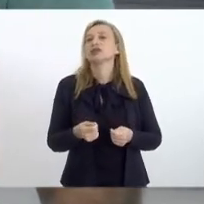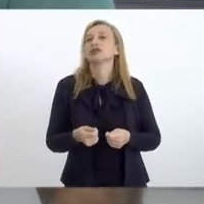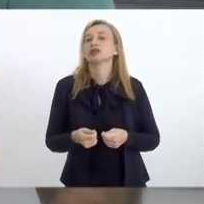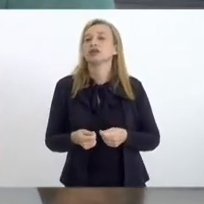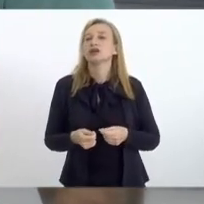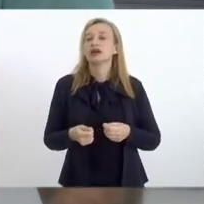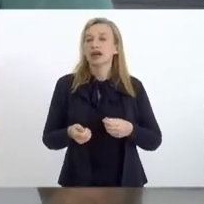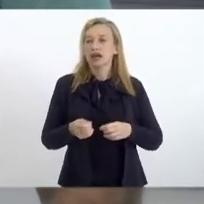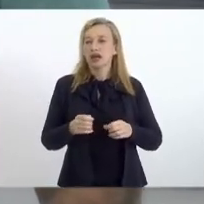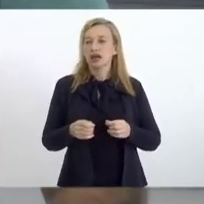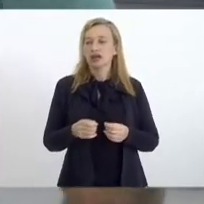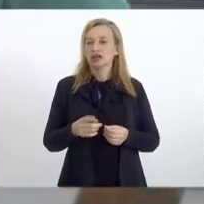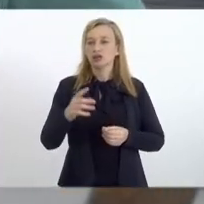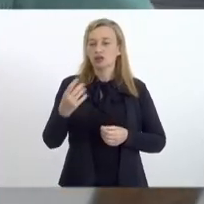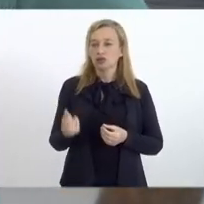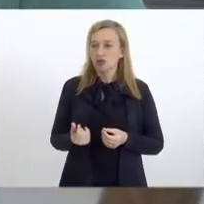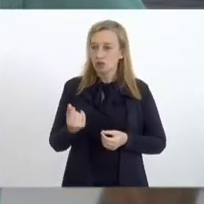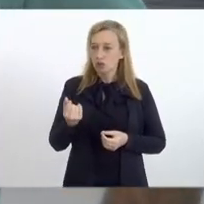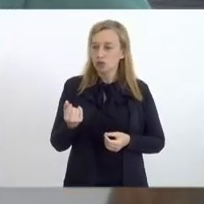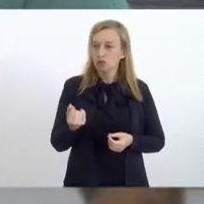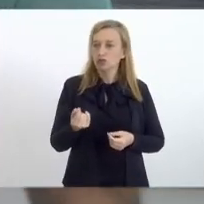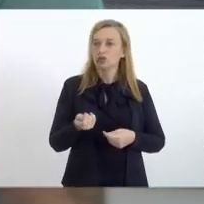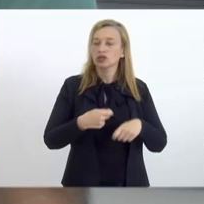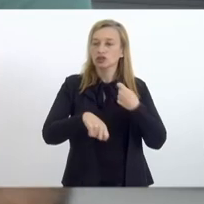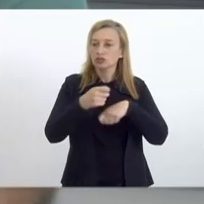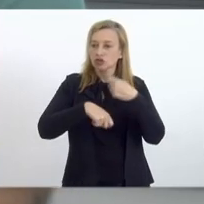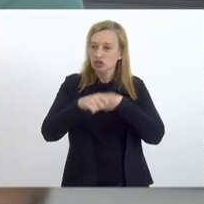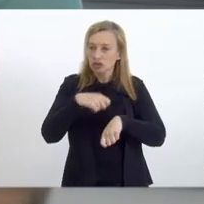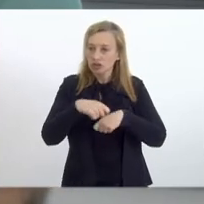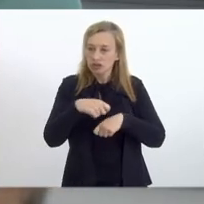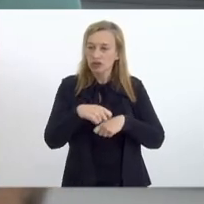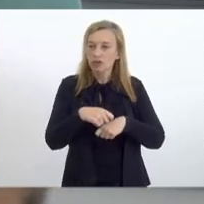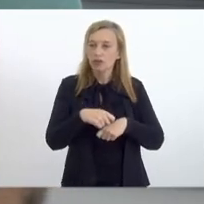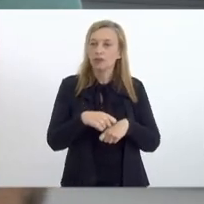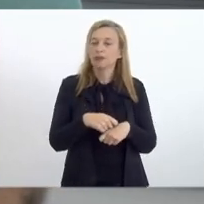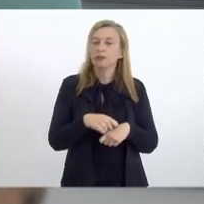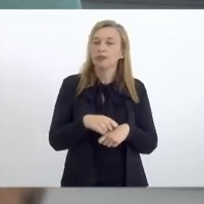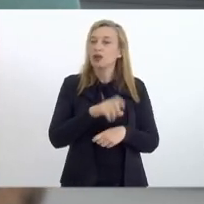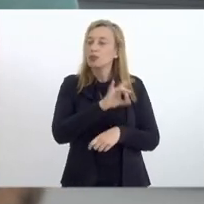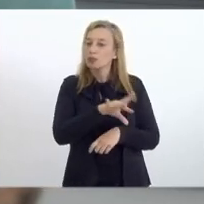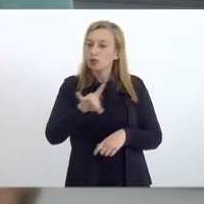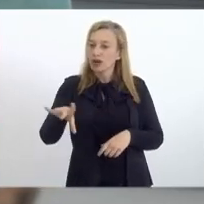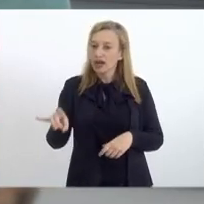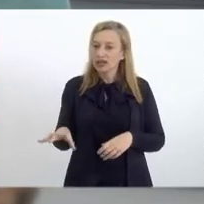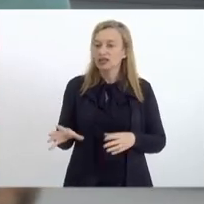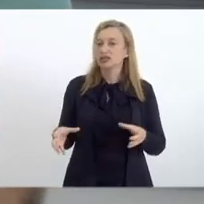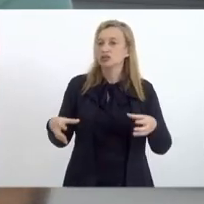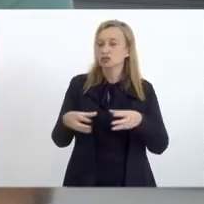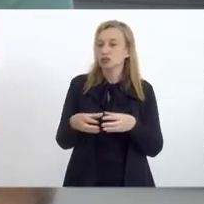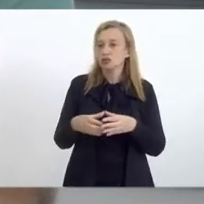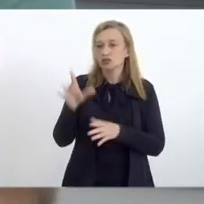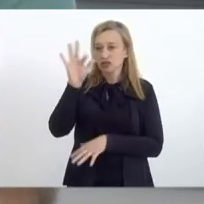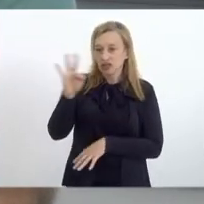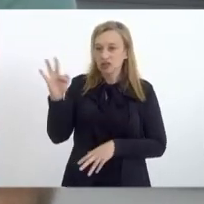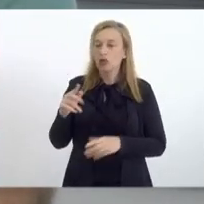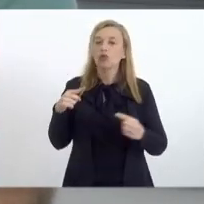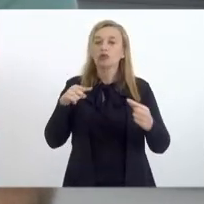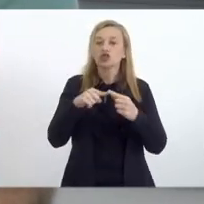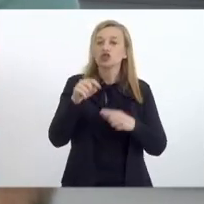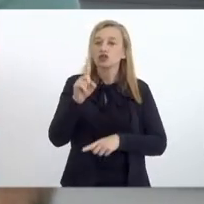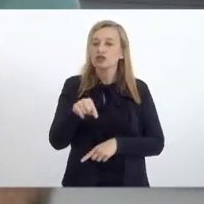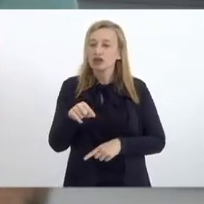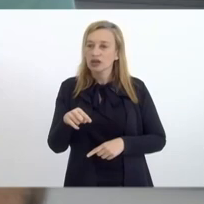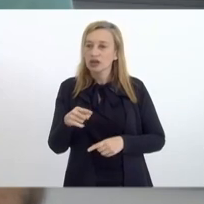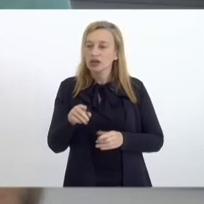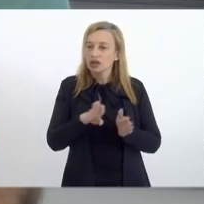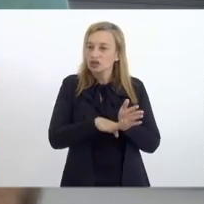de administração é o percentual estabelecido em legislação por cada ente federativo. O objetivo é custear as